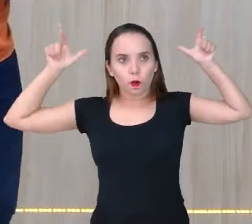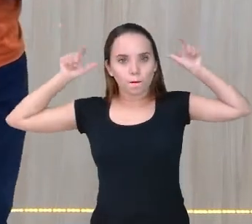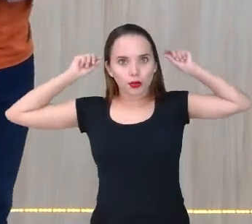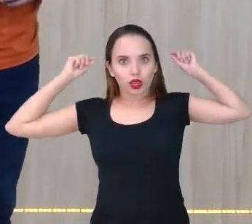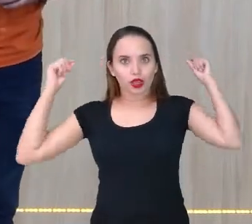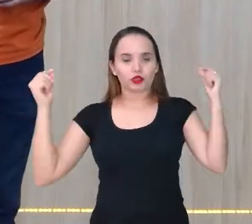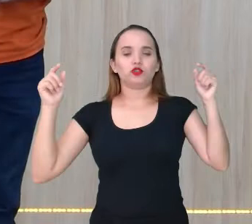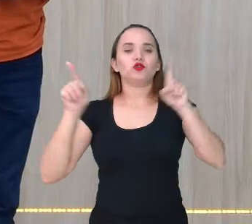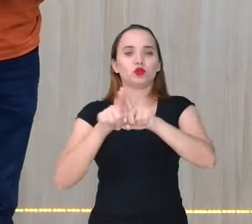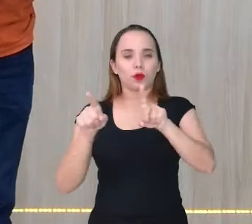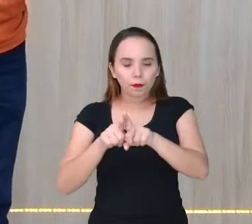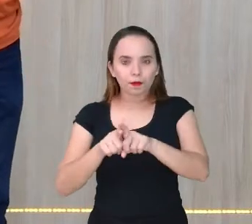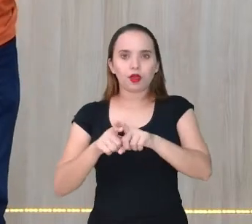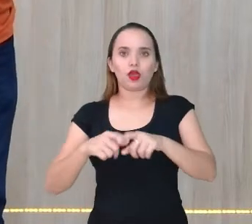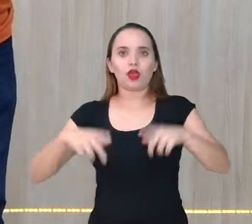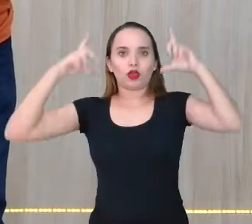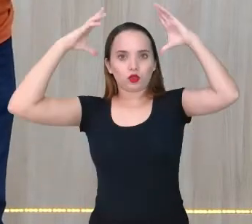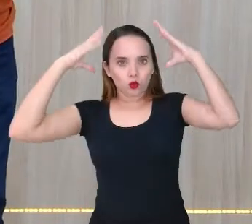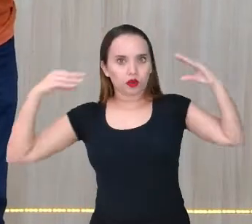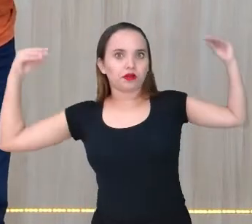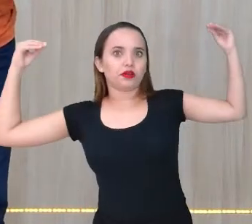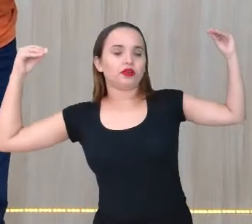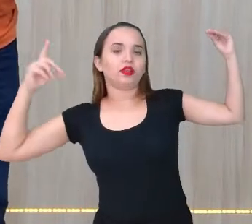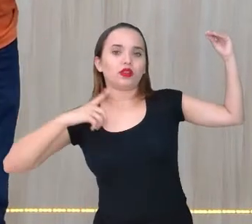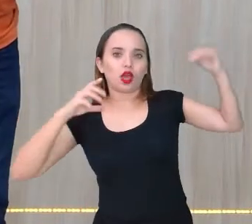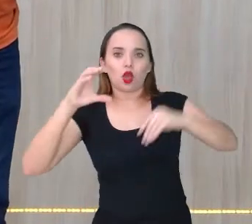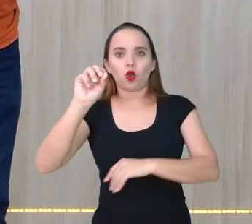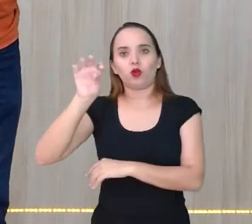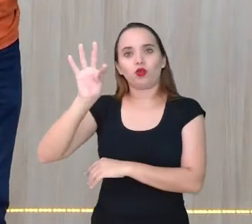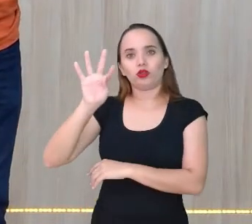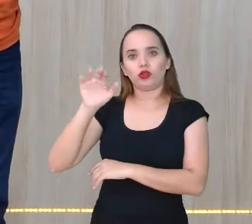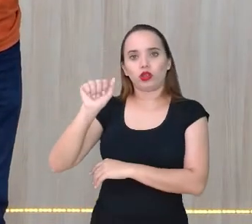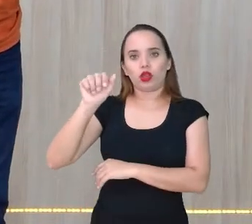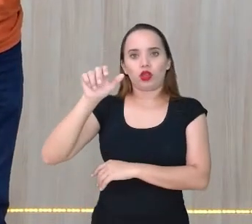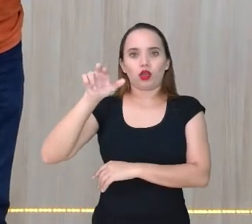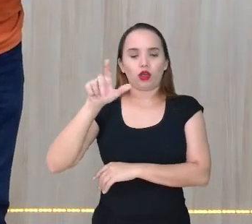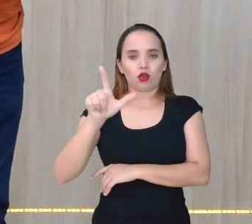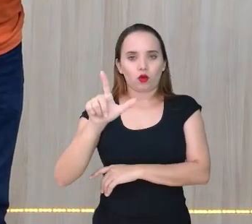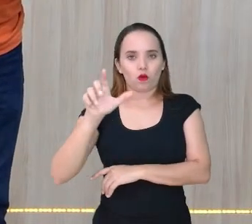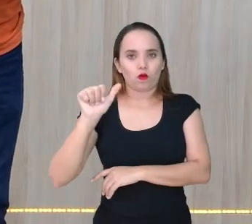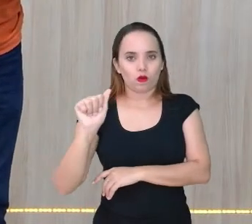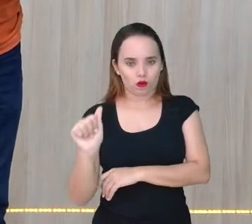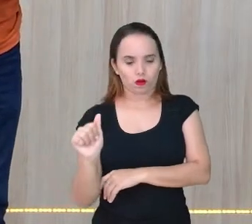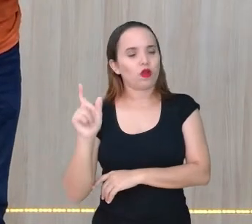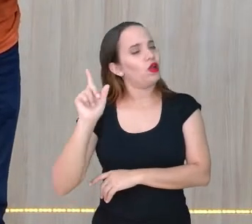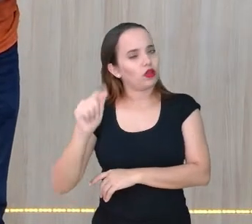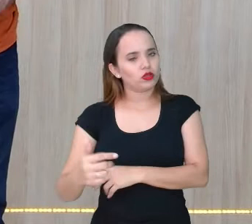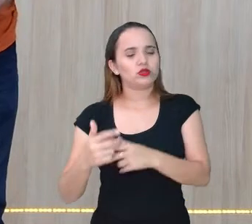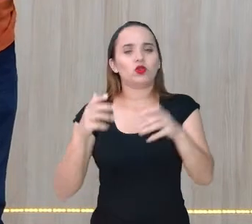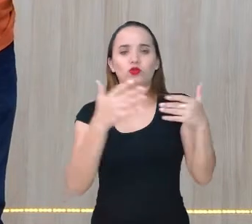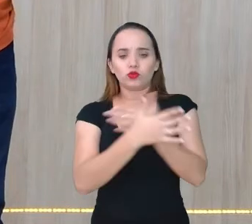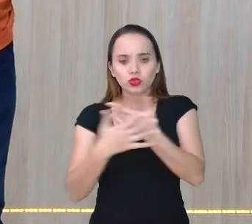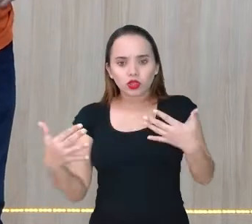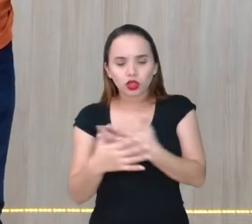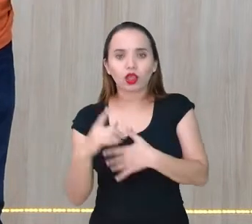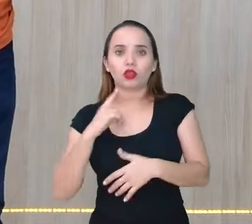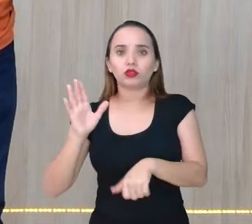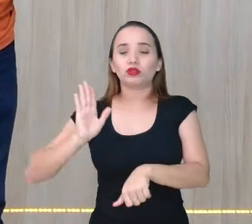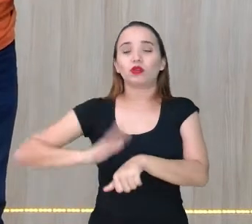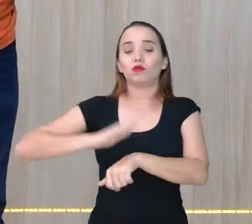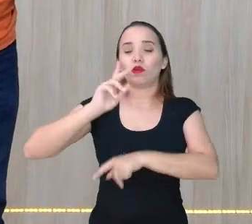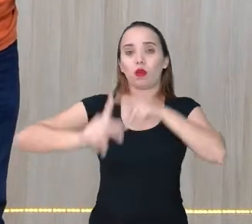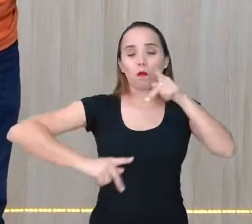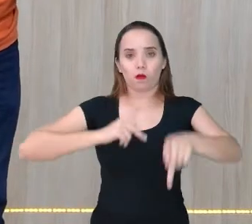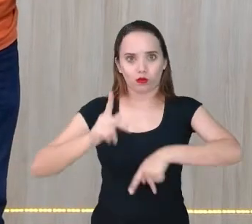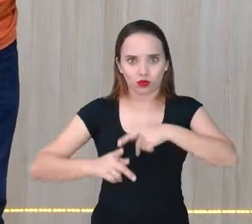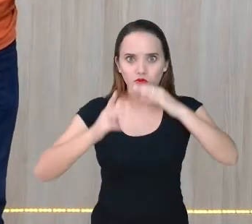no Canadá, que são cidades polos, né? Cidades que têm uma concentração maior de pessoas. Enquanto isso, vamos ter cidades que a